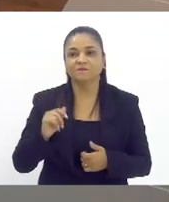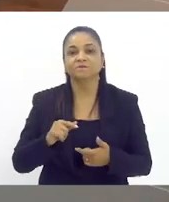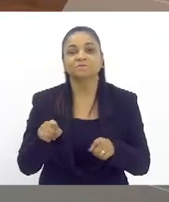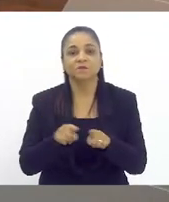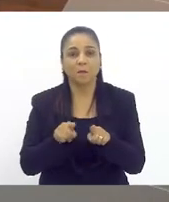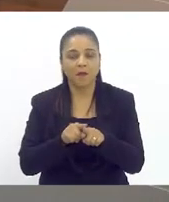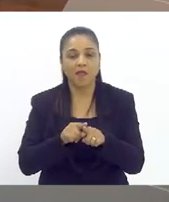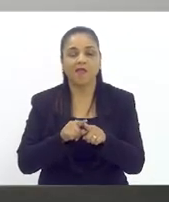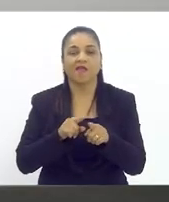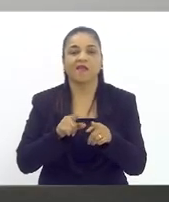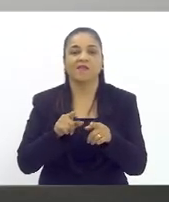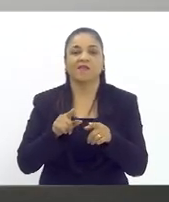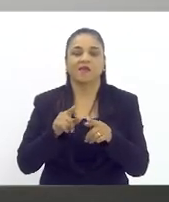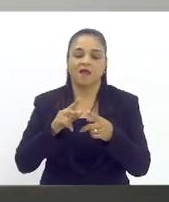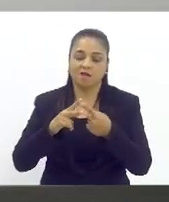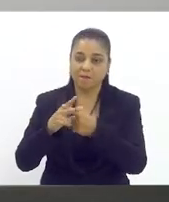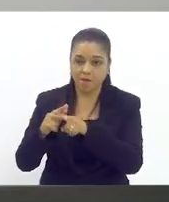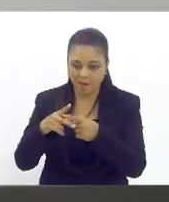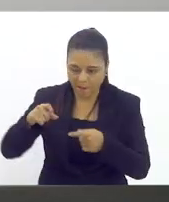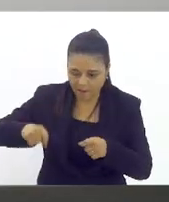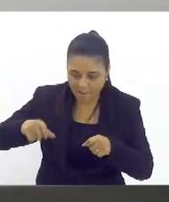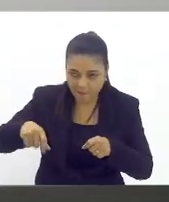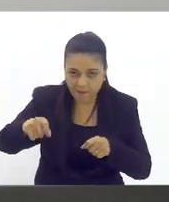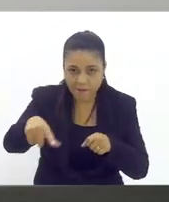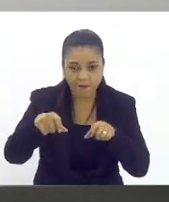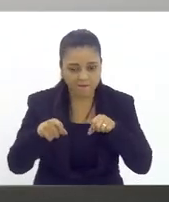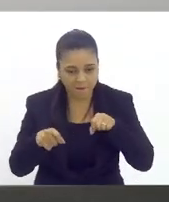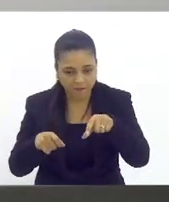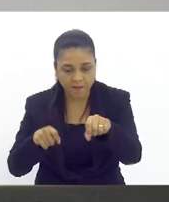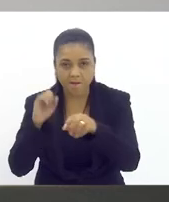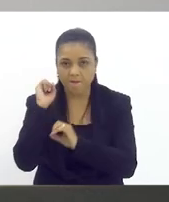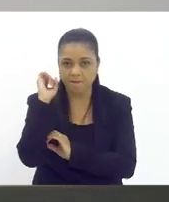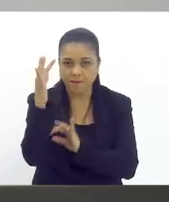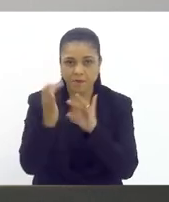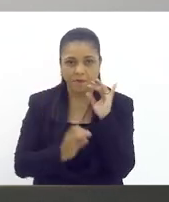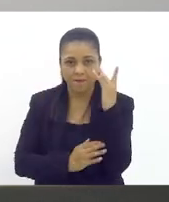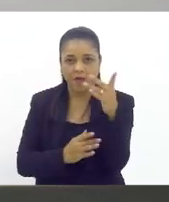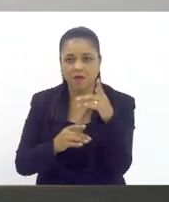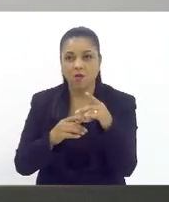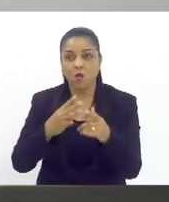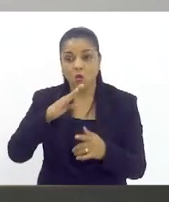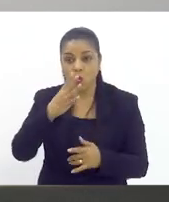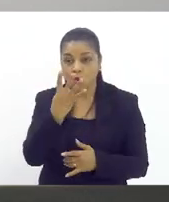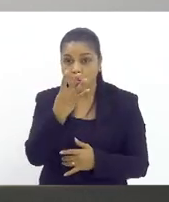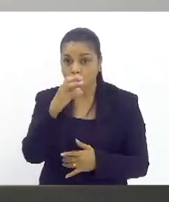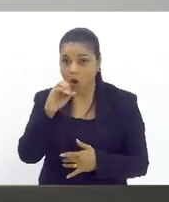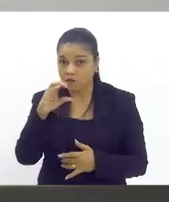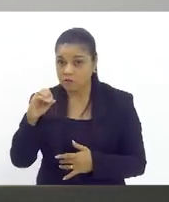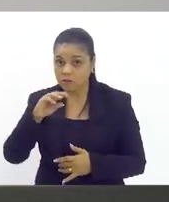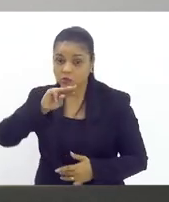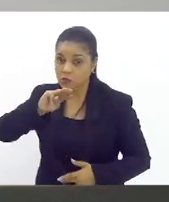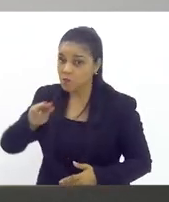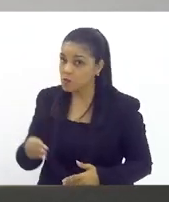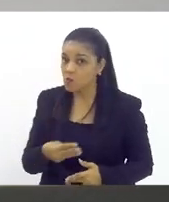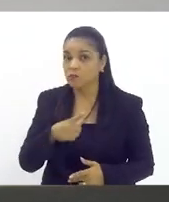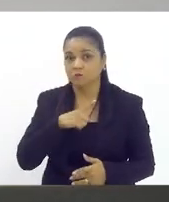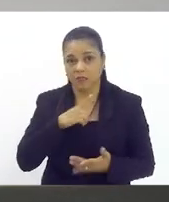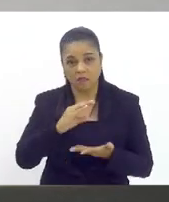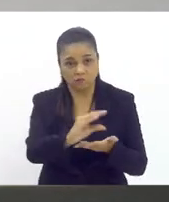depósito da carteira da Restauração inclui então mais de 400 milhões isso então